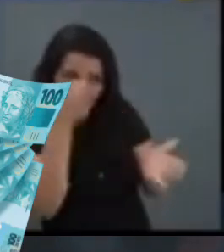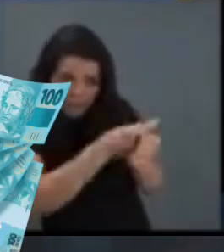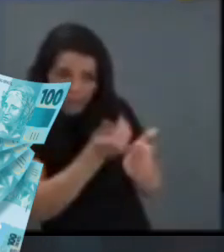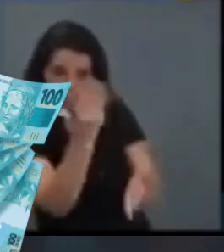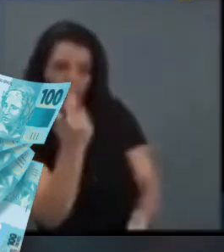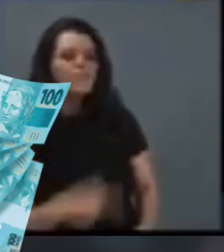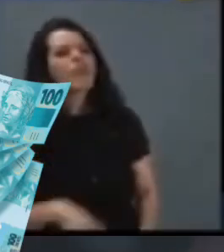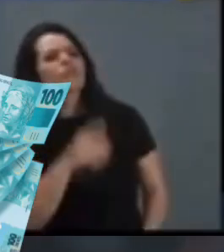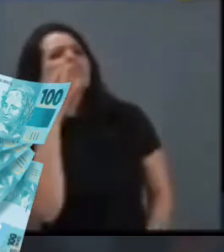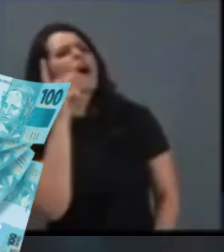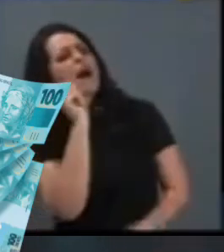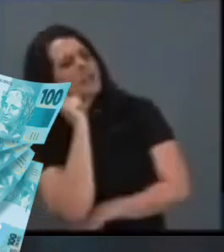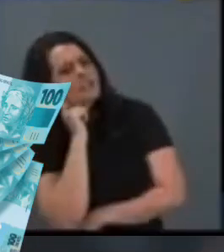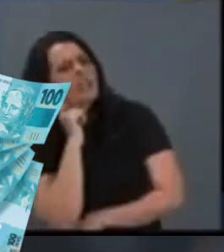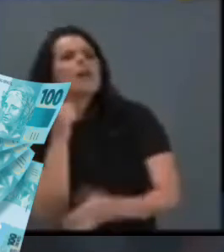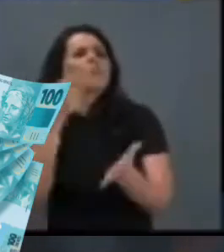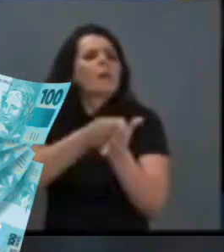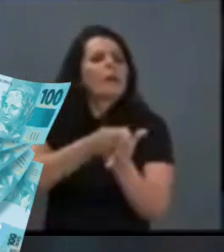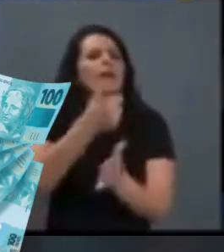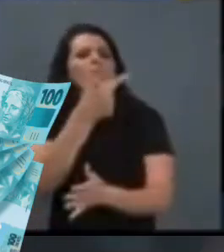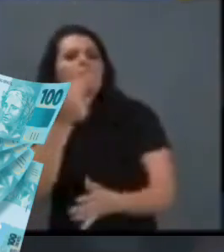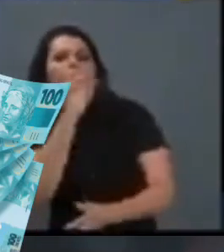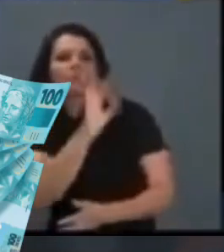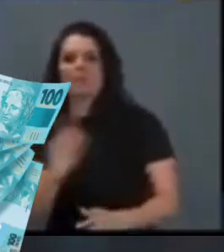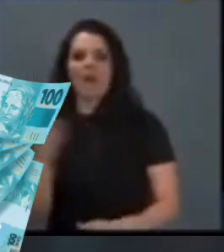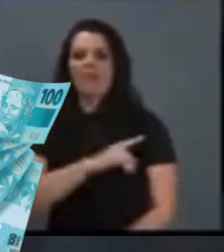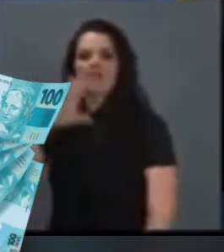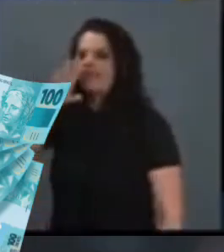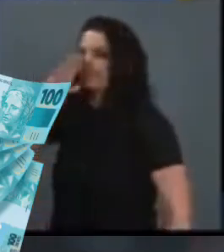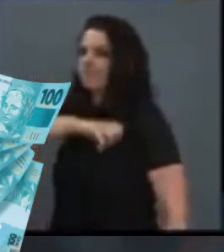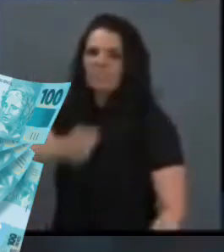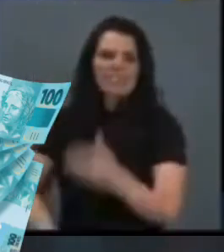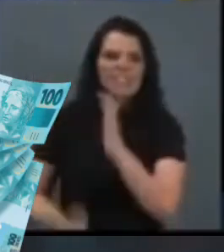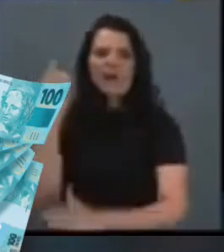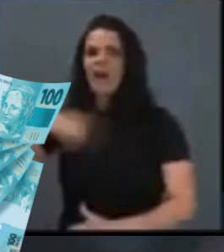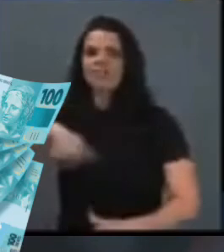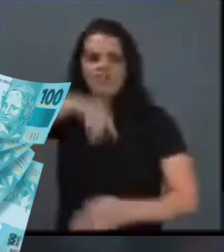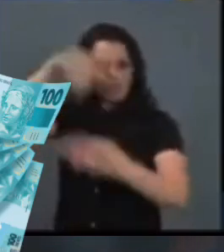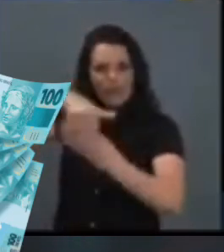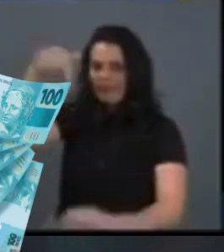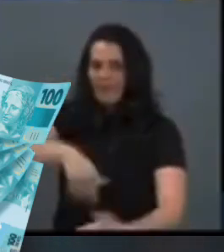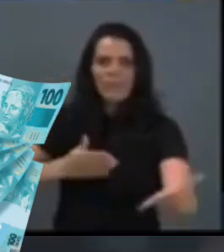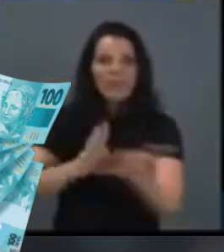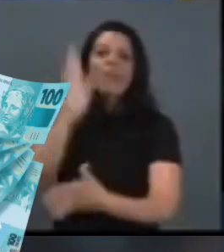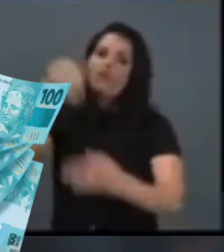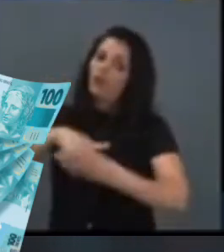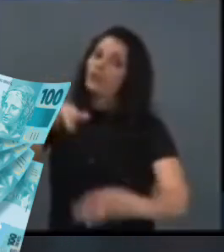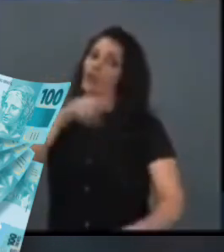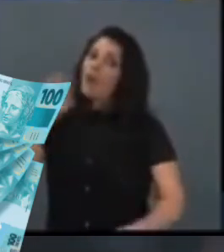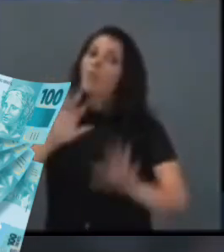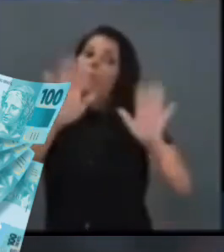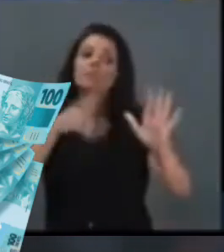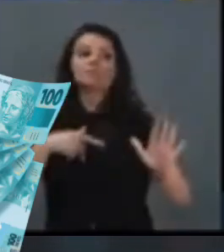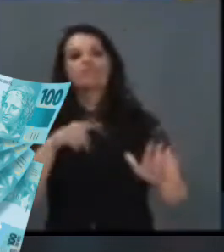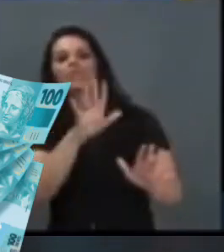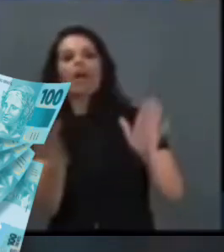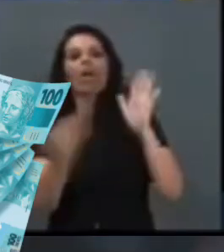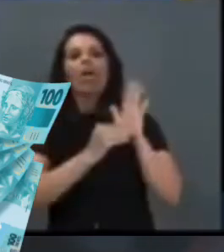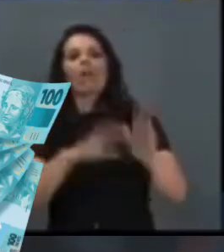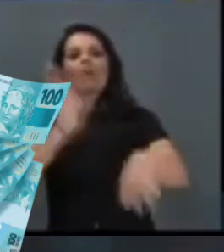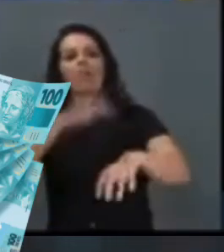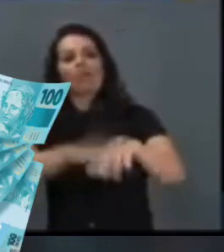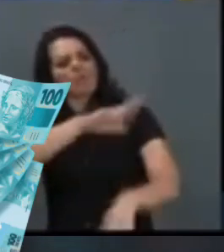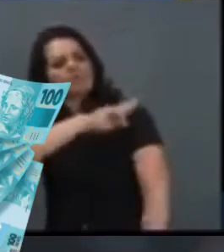cá, o que vocês acham de eu colocar 27%? Não, vai lá, já quer criar, a gente tem que votar aqui, eu voto contrário, mas pega e já coloca no